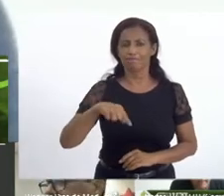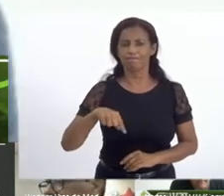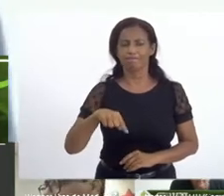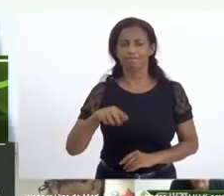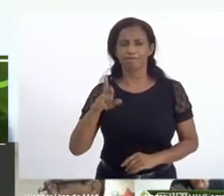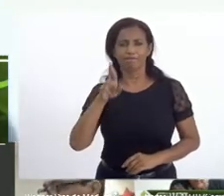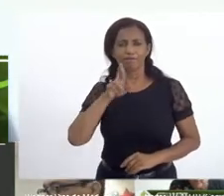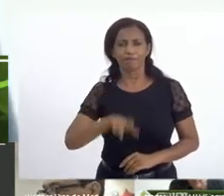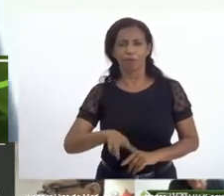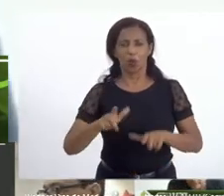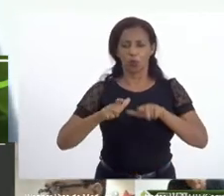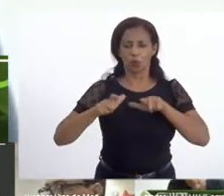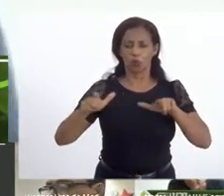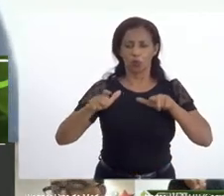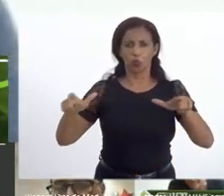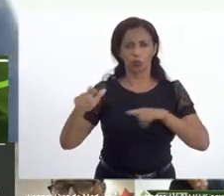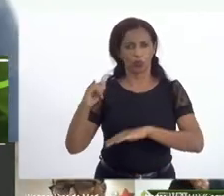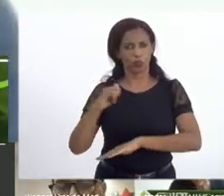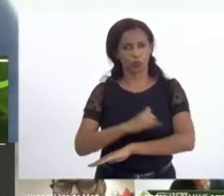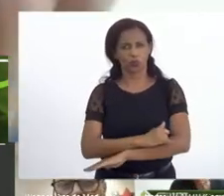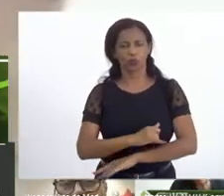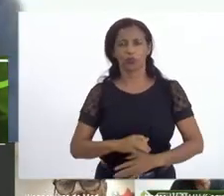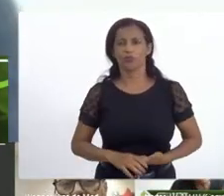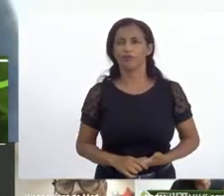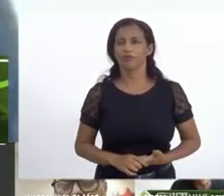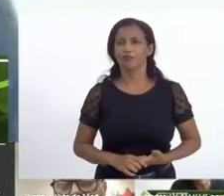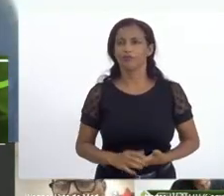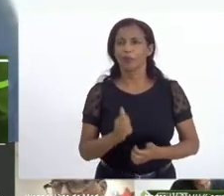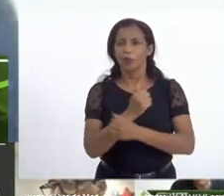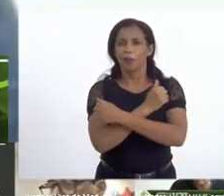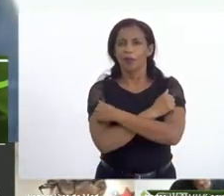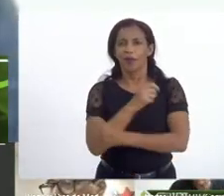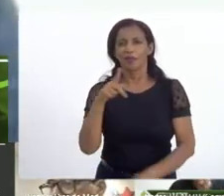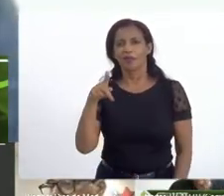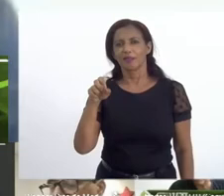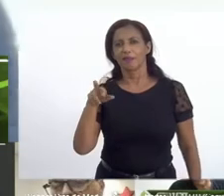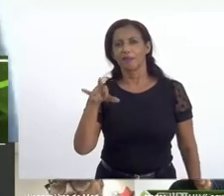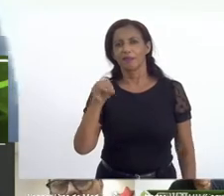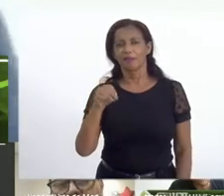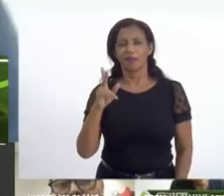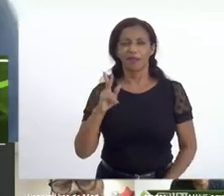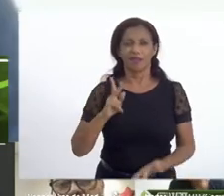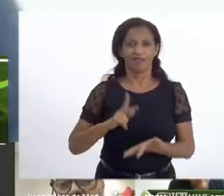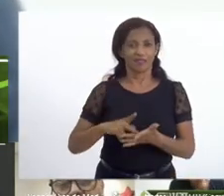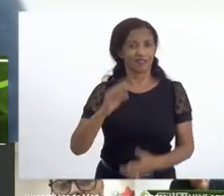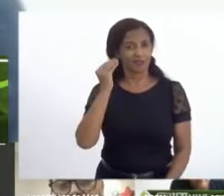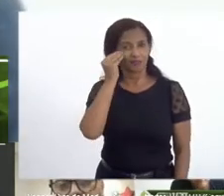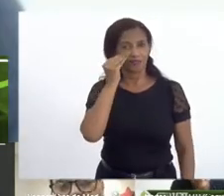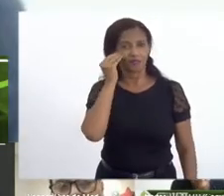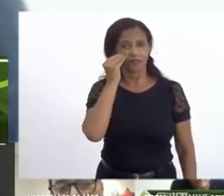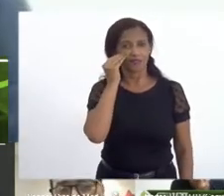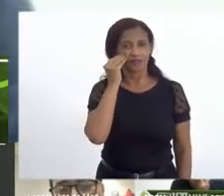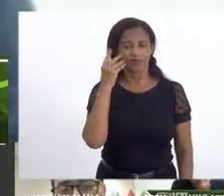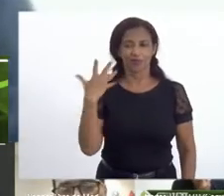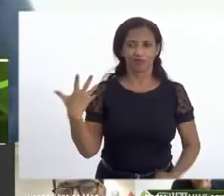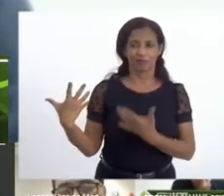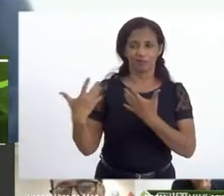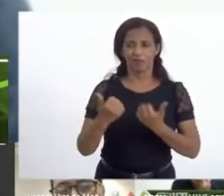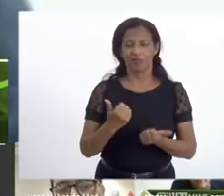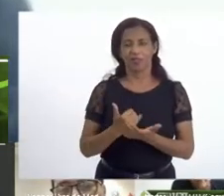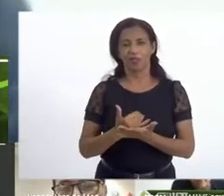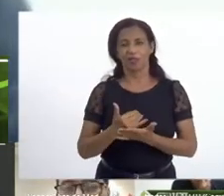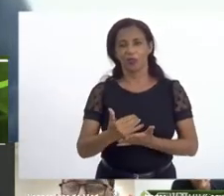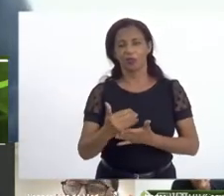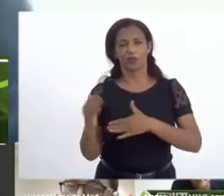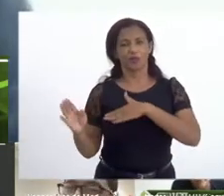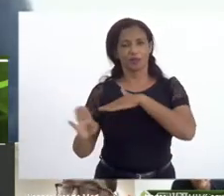esse resultado no aumento dos voos, né? Queria deixar um abraço para o Pedro, que de fato tem uma experiência muito grande, nos acolheu desde o início da